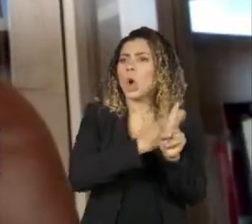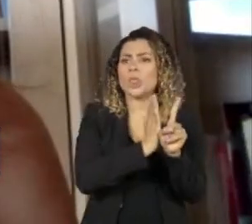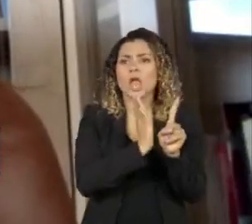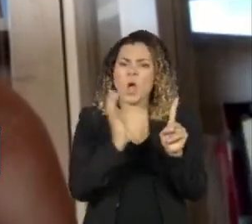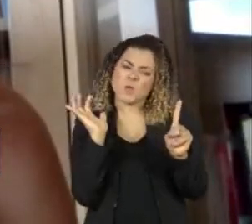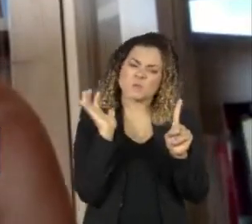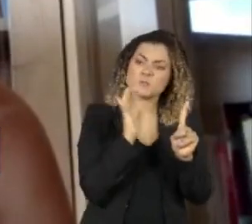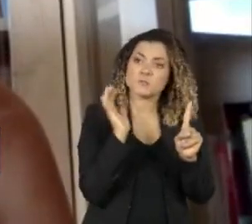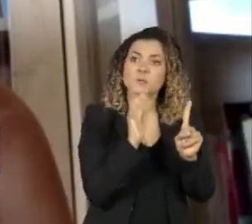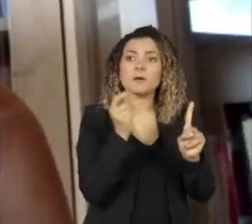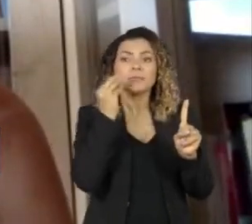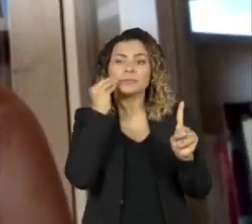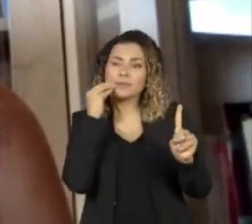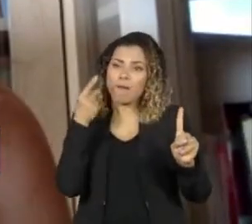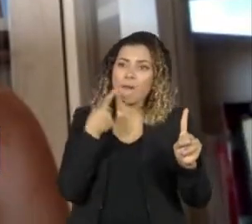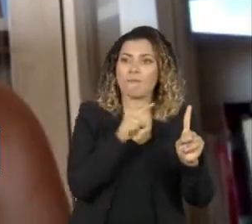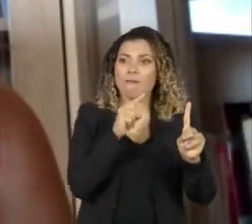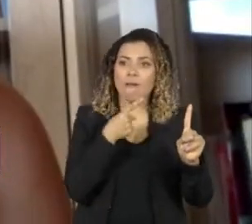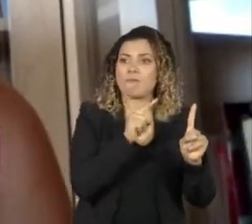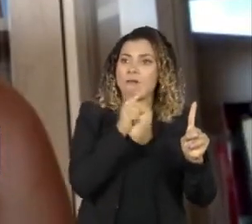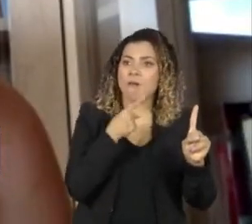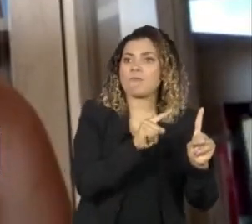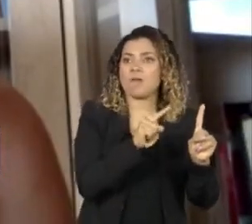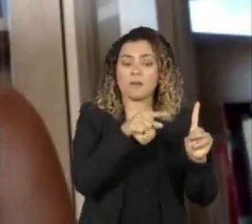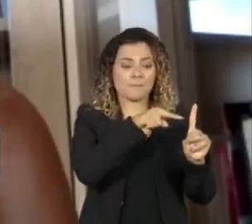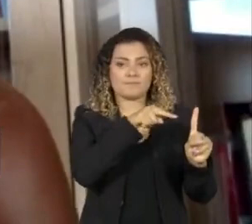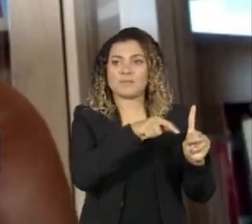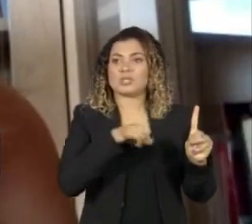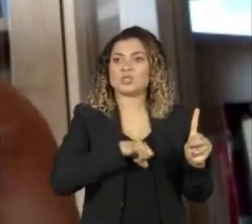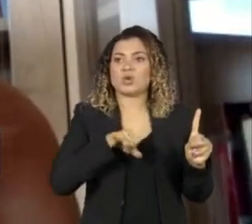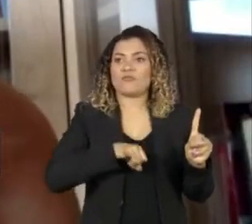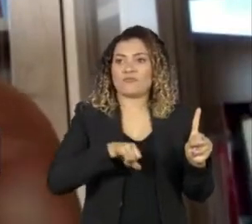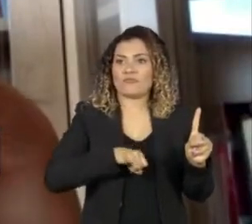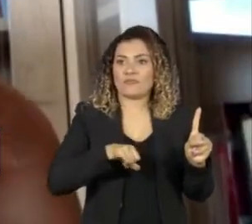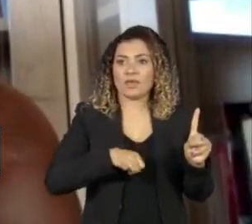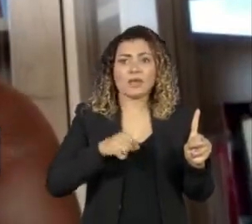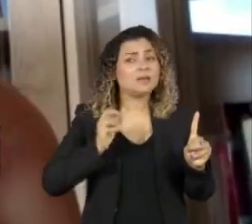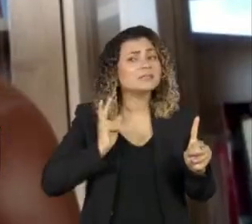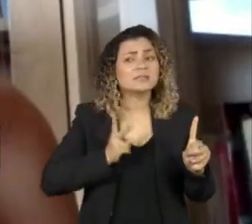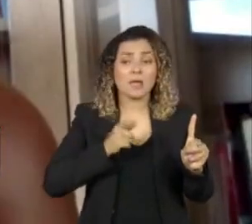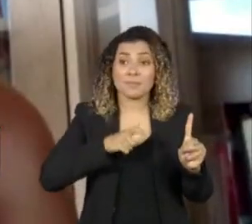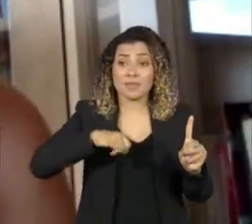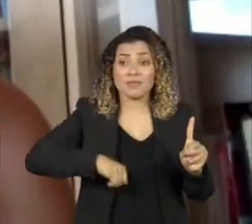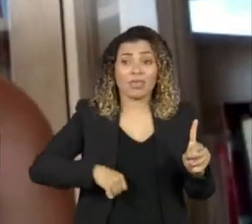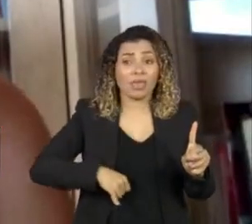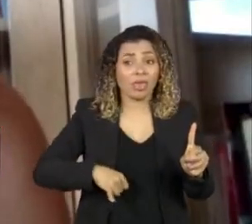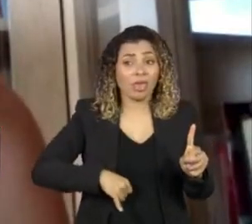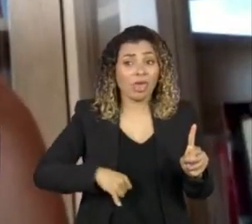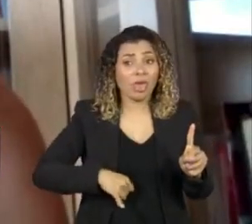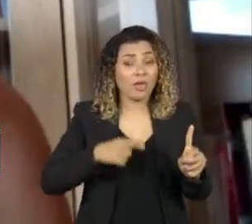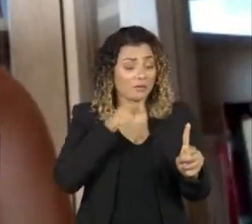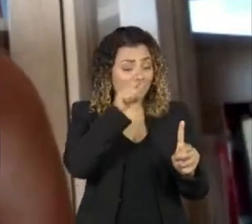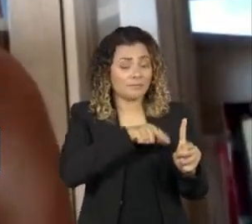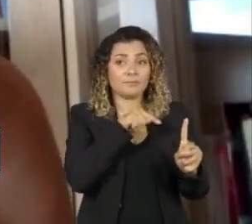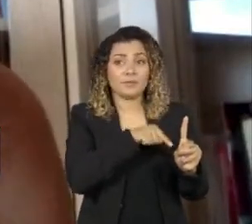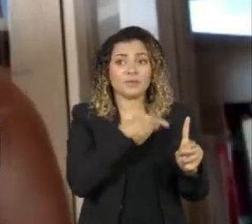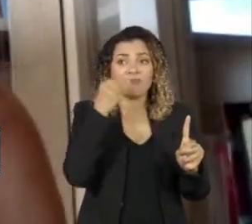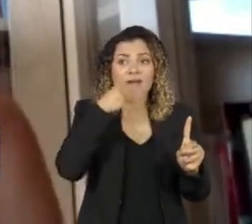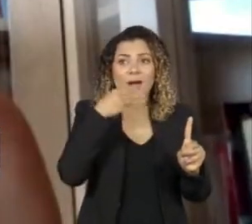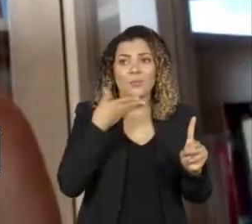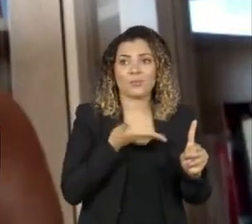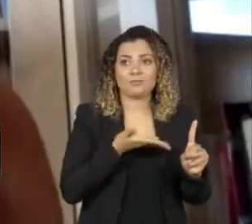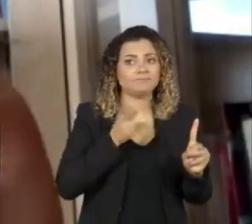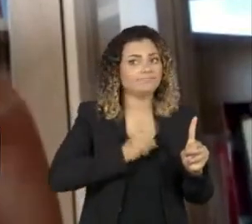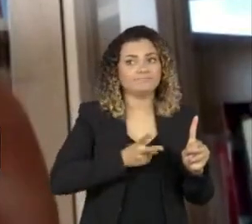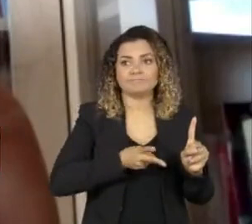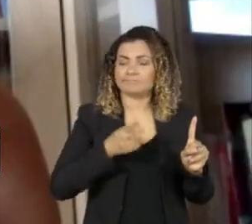intenção de ferir é a segunda característica. Existe sempre um alvo frágil, um alvo fácil, que se coloca